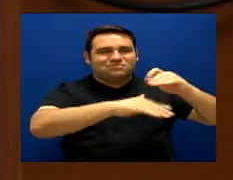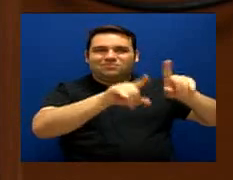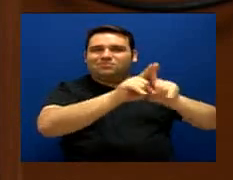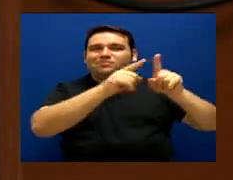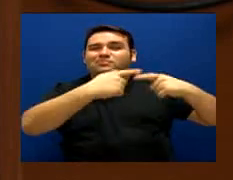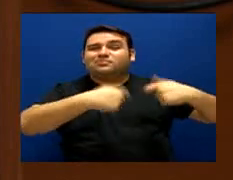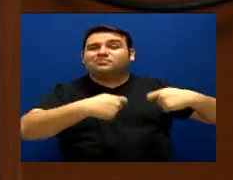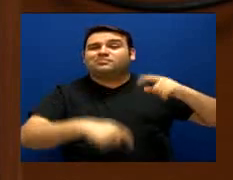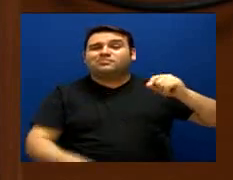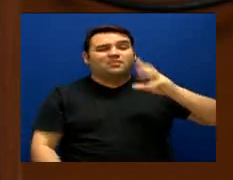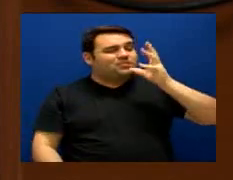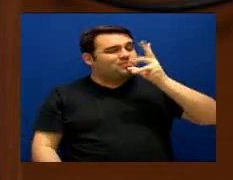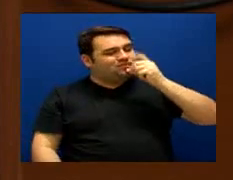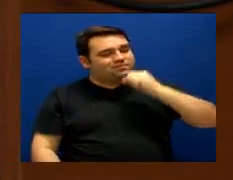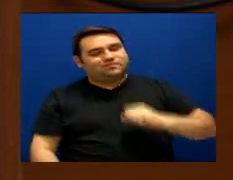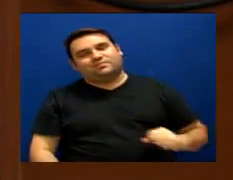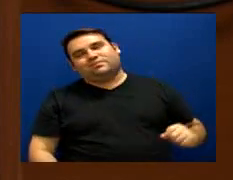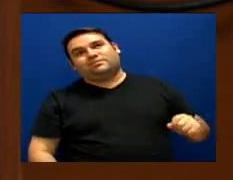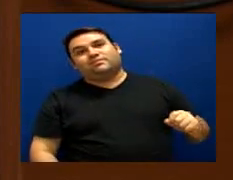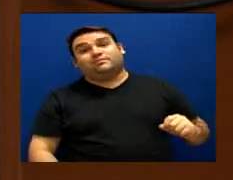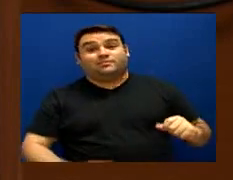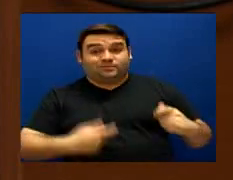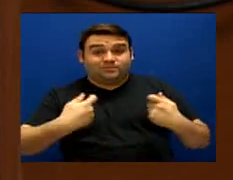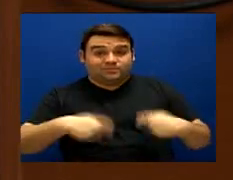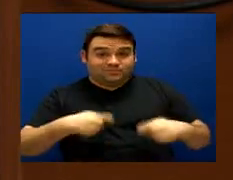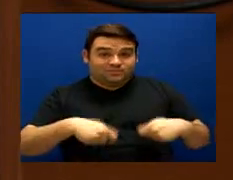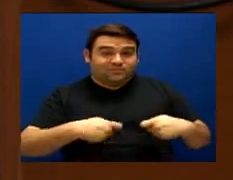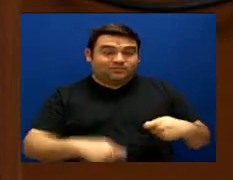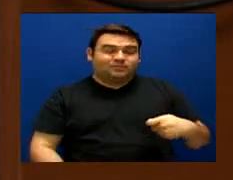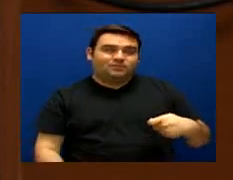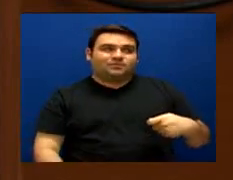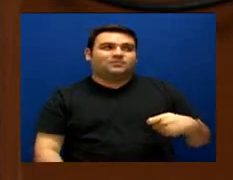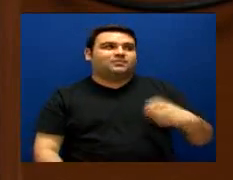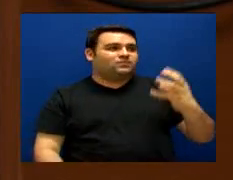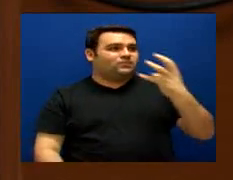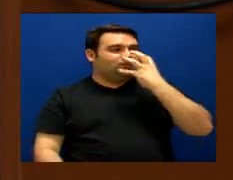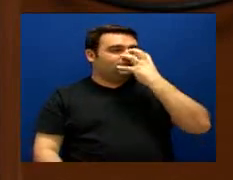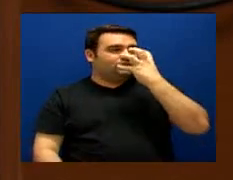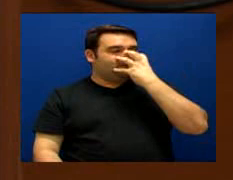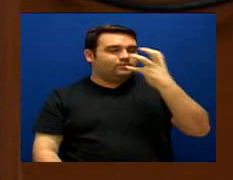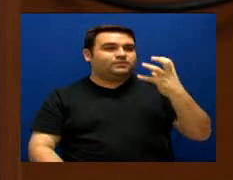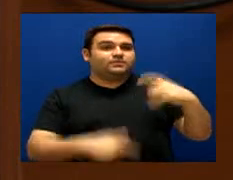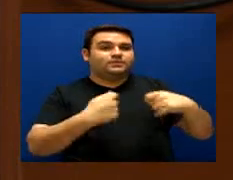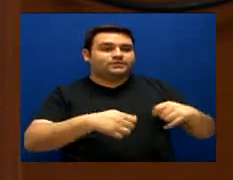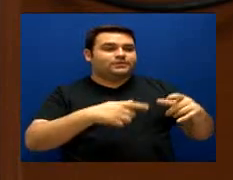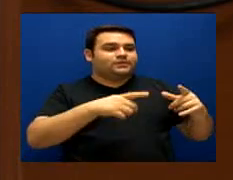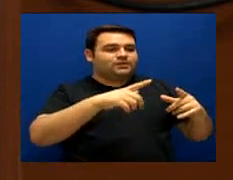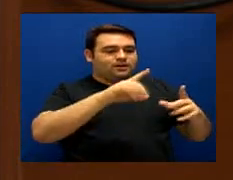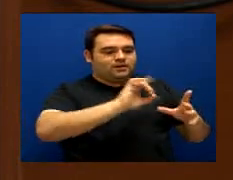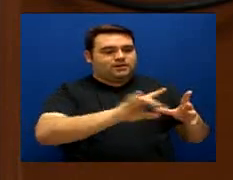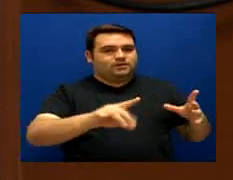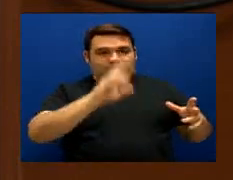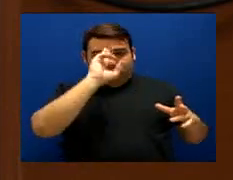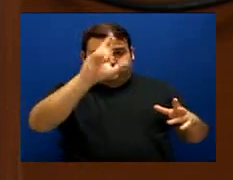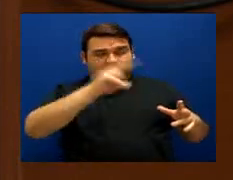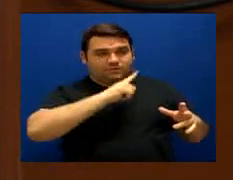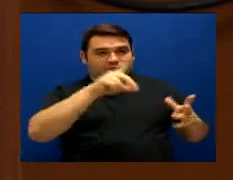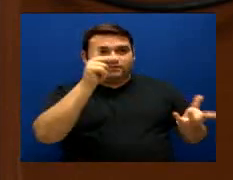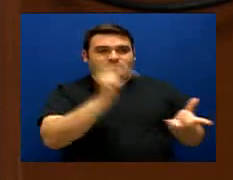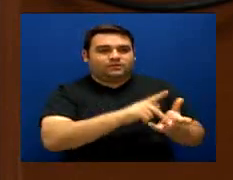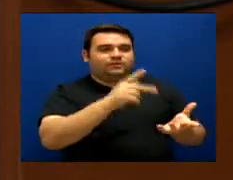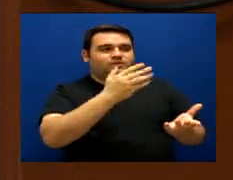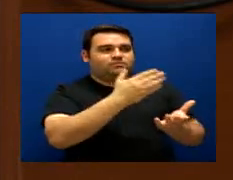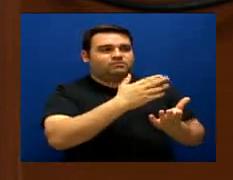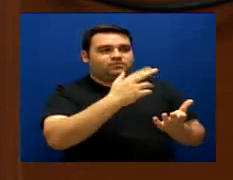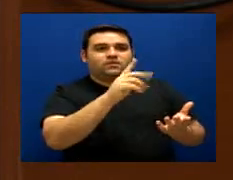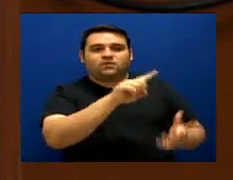isso vai demandar muito tempo. Isso precisa ser feito. O canil, se dividirem as atribuições, de fato,